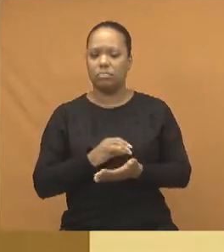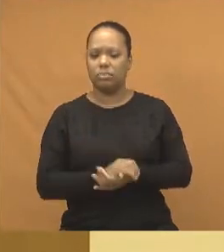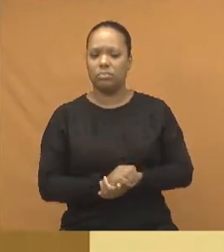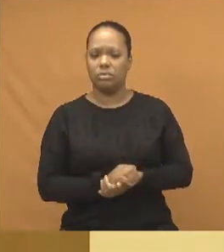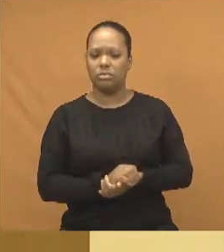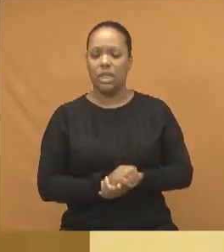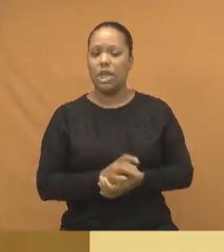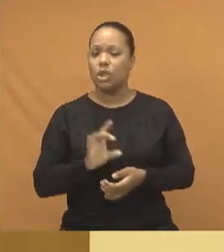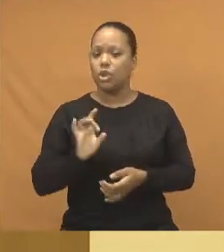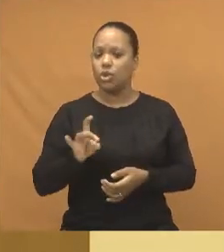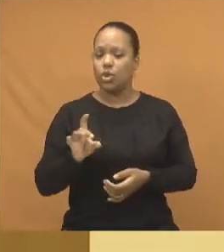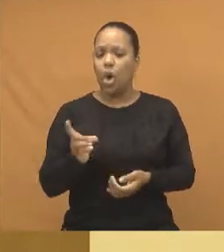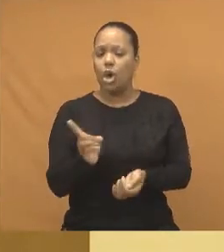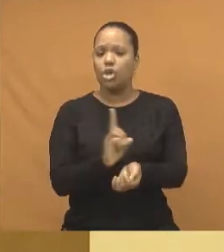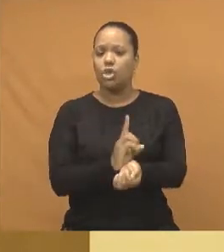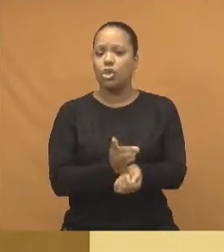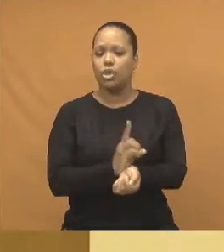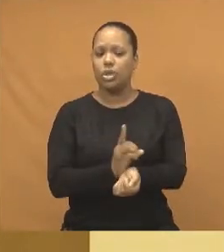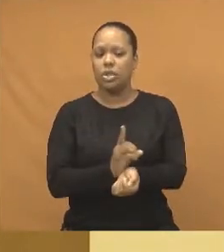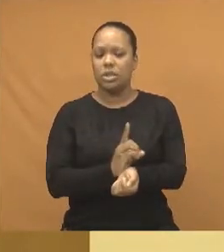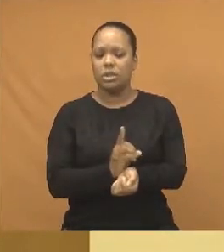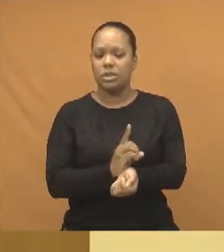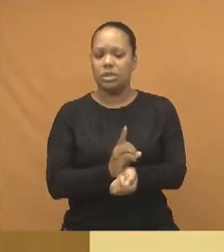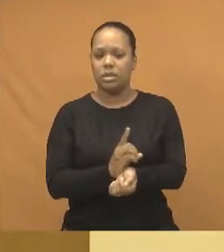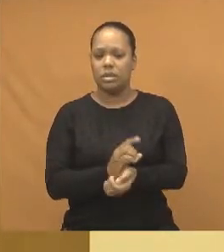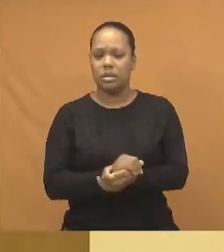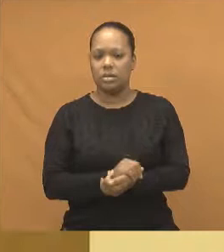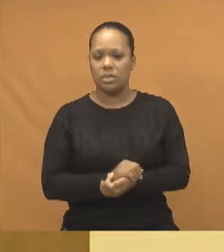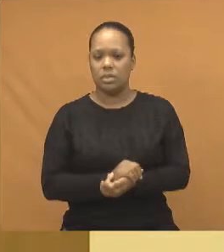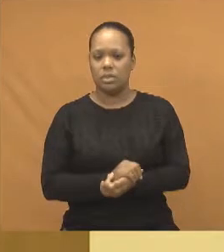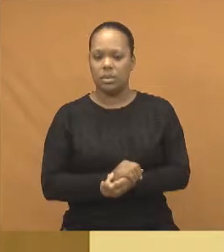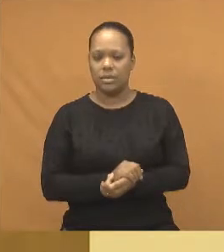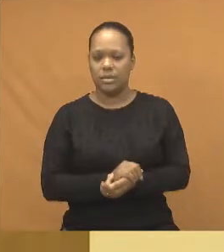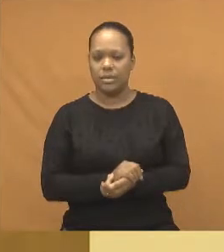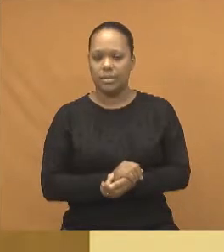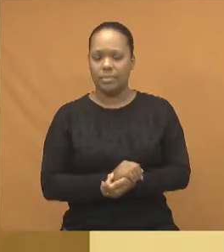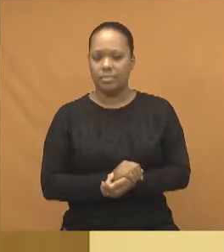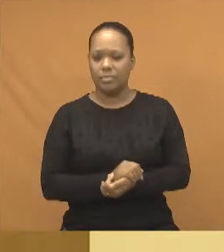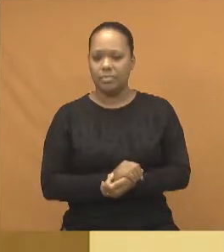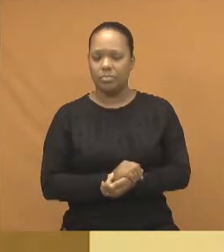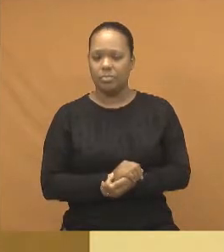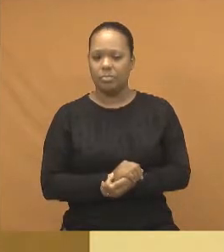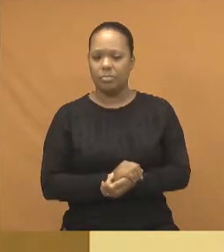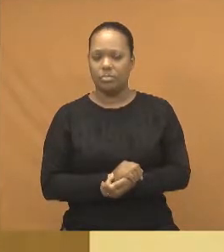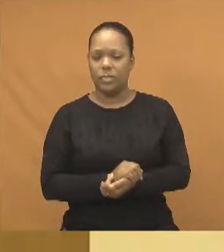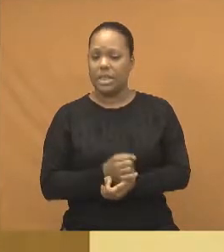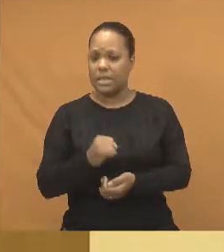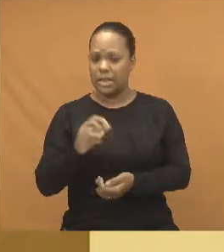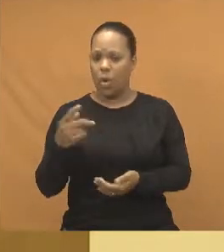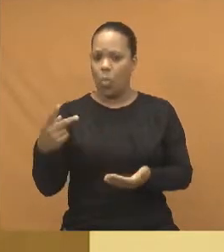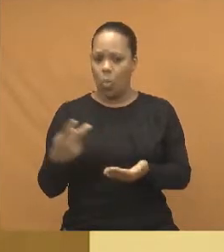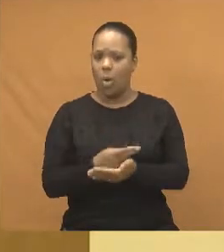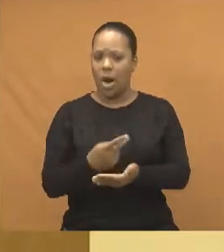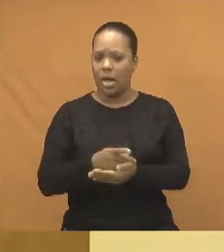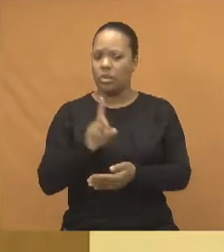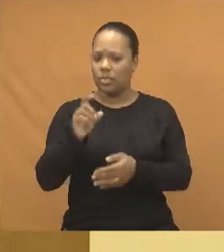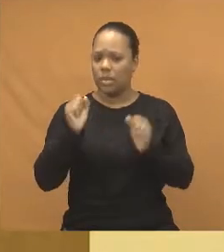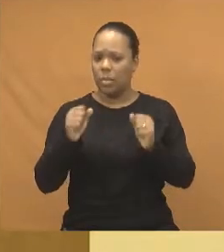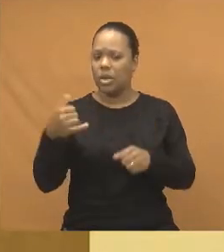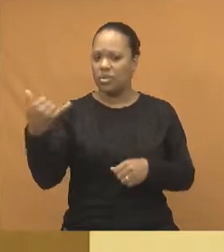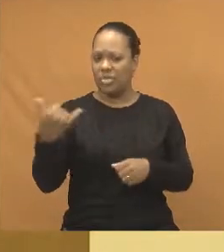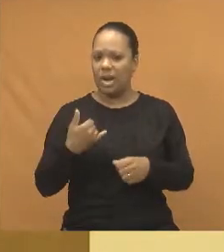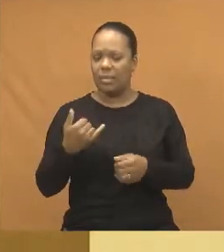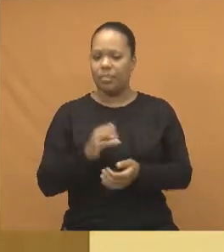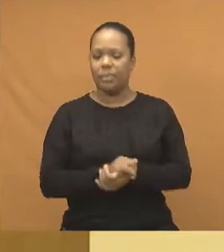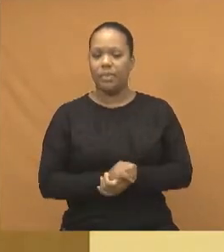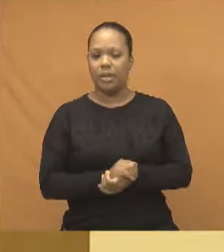os diabéticos, salvo o melhor juízo, se eu estiver equivocado, vereadora Márcia, pode comentar. Ela